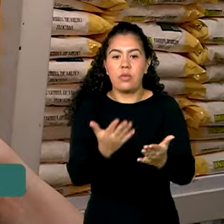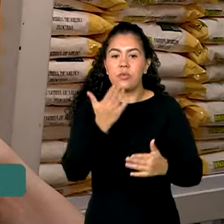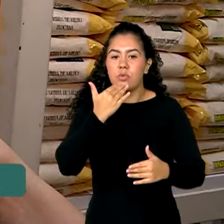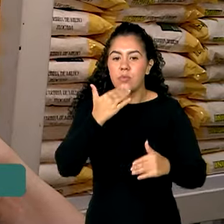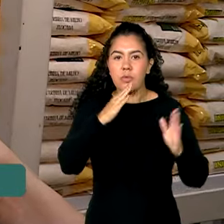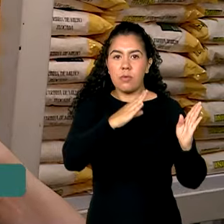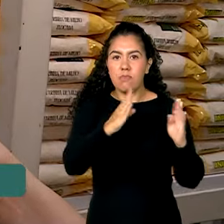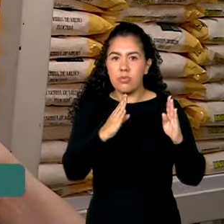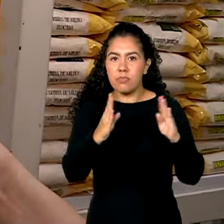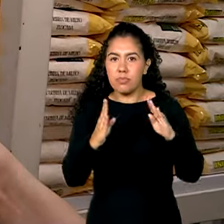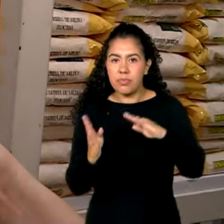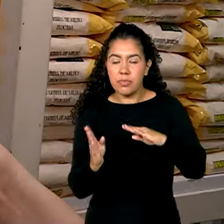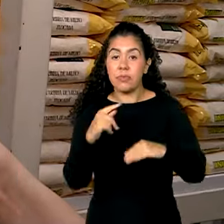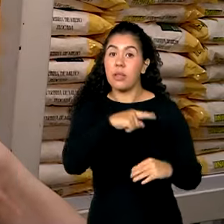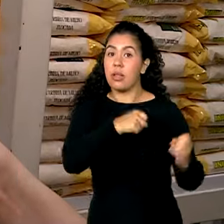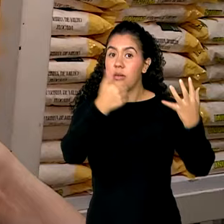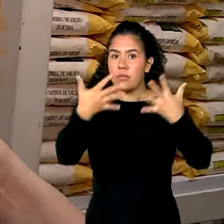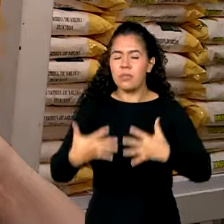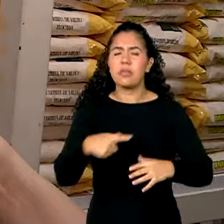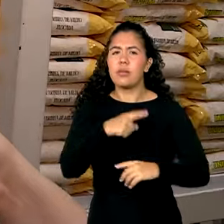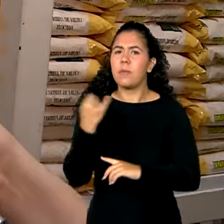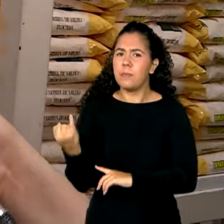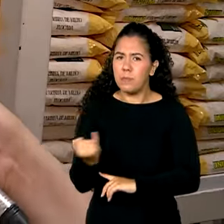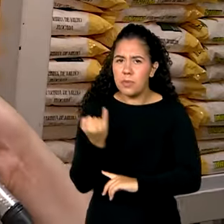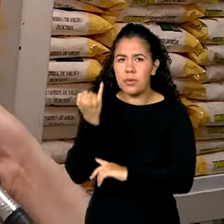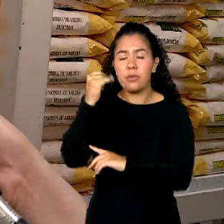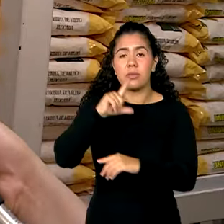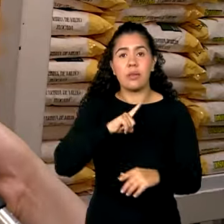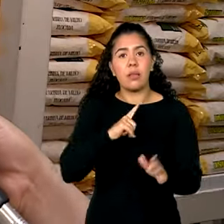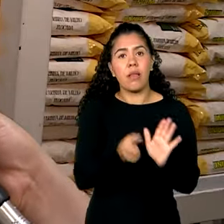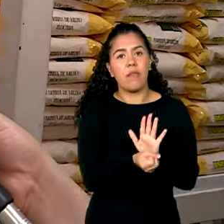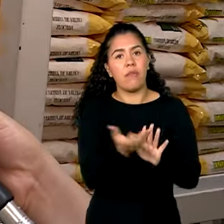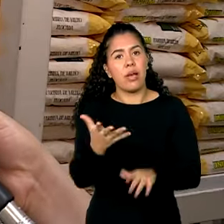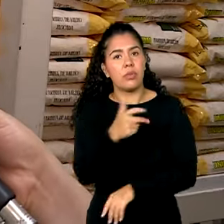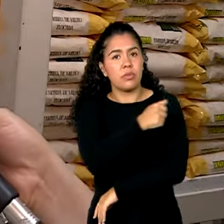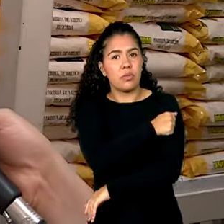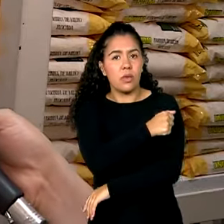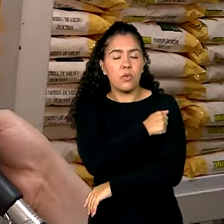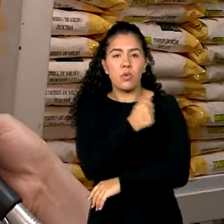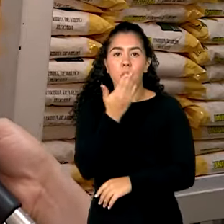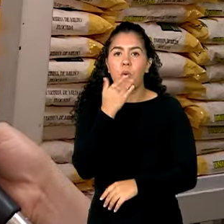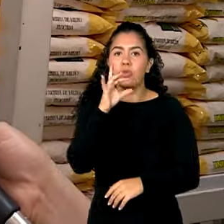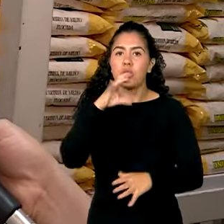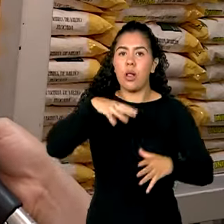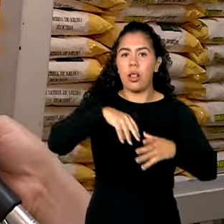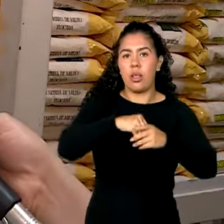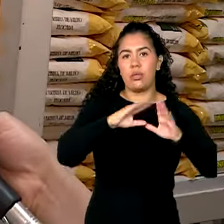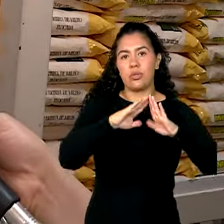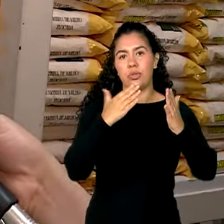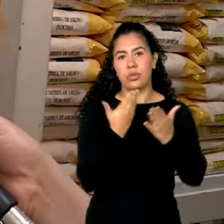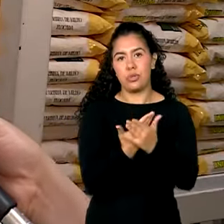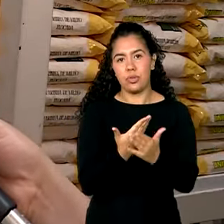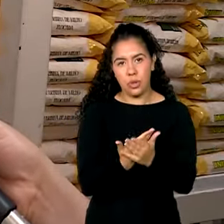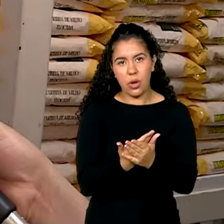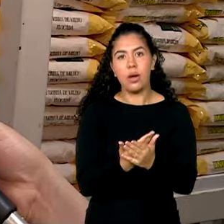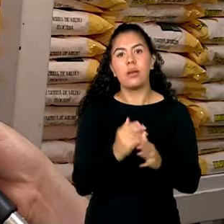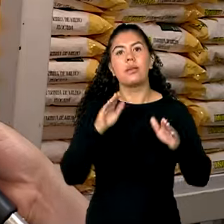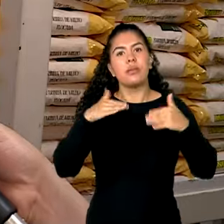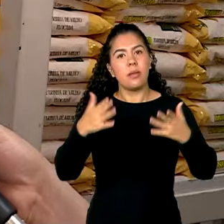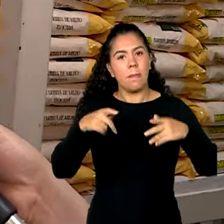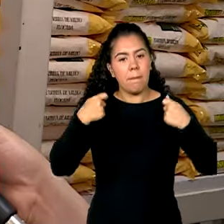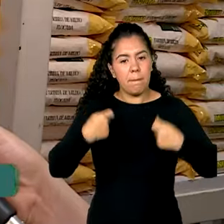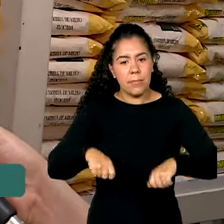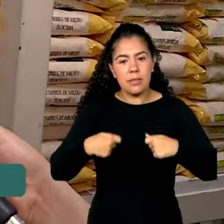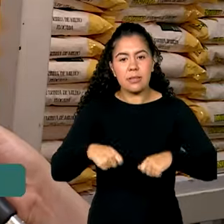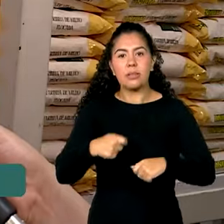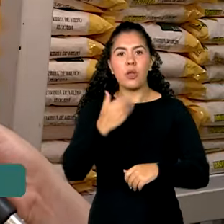é muito importante, porque a gente entende que tem muita criança, muitos estudantes que só comem na escola. Então a gente prioriza que seja pelo menos 3 vezes por semana